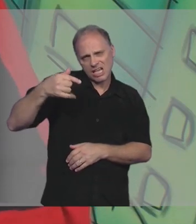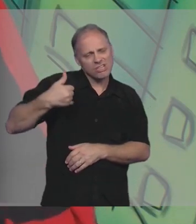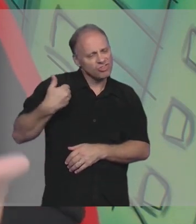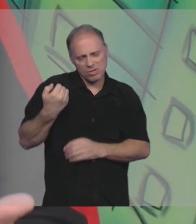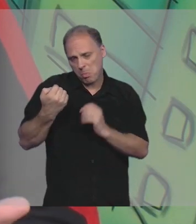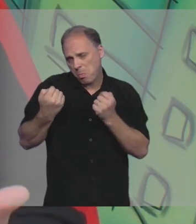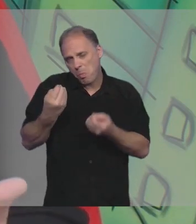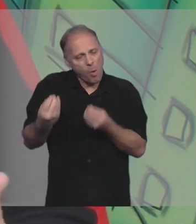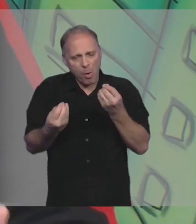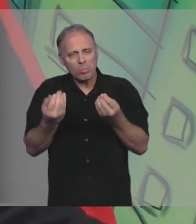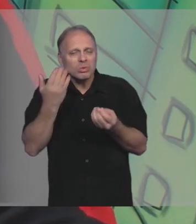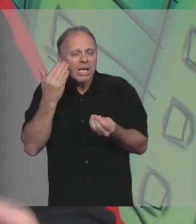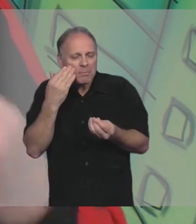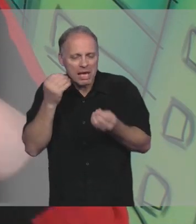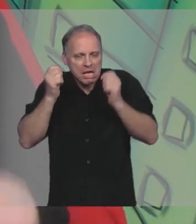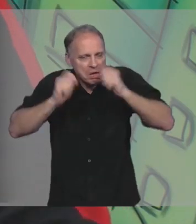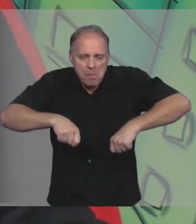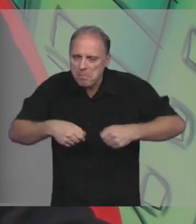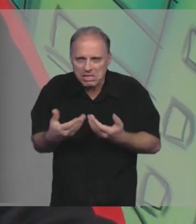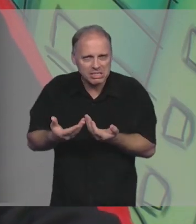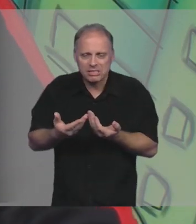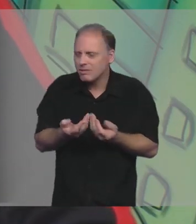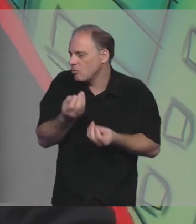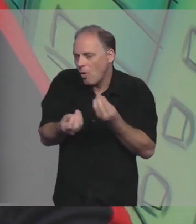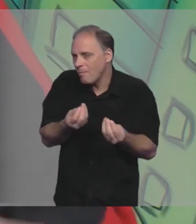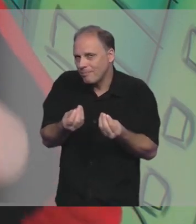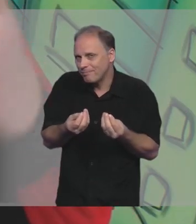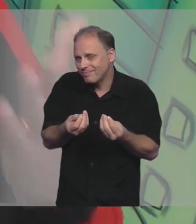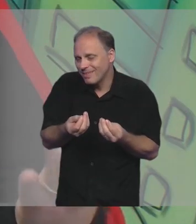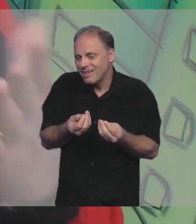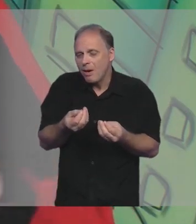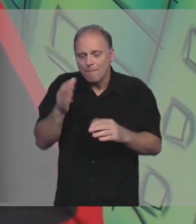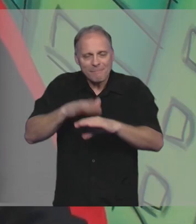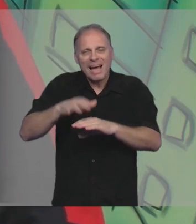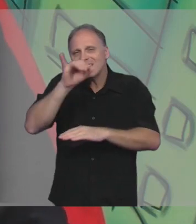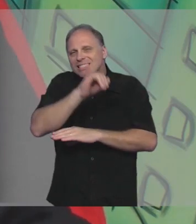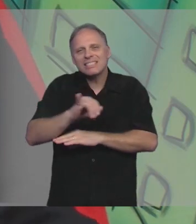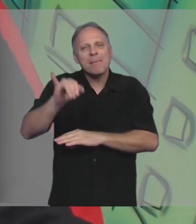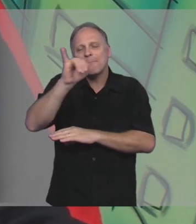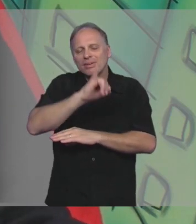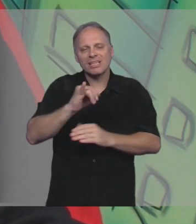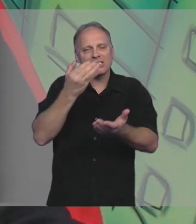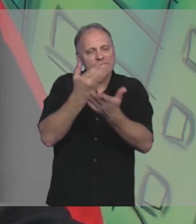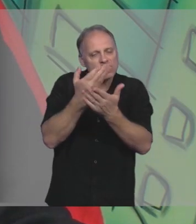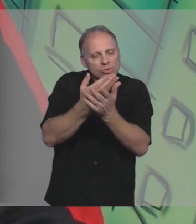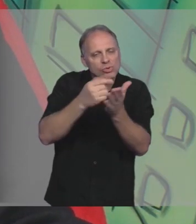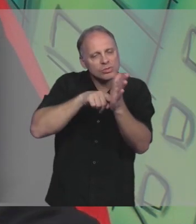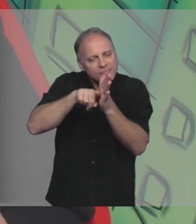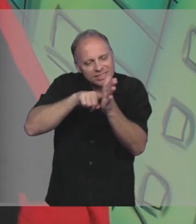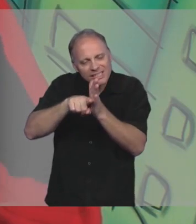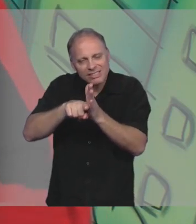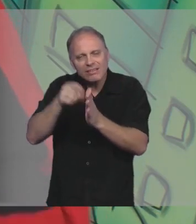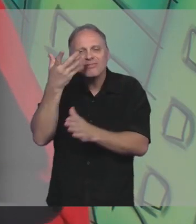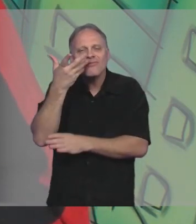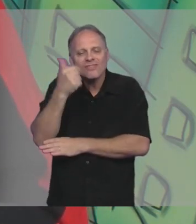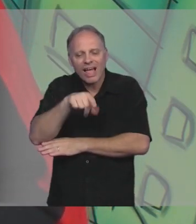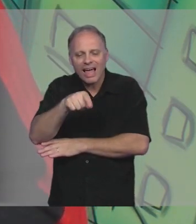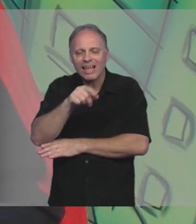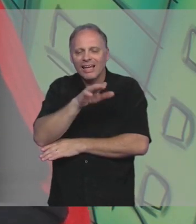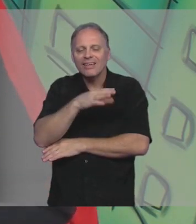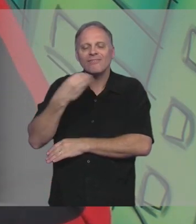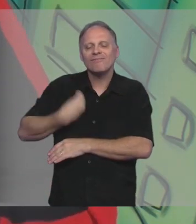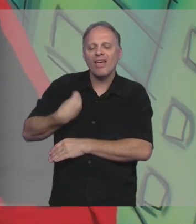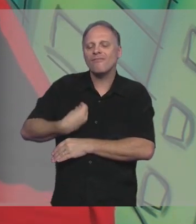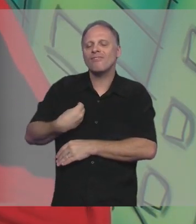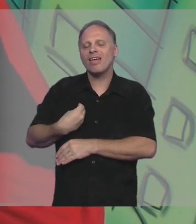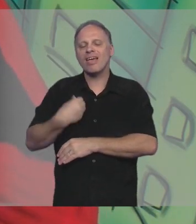Como é que você vai medir uma competência? O mais importante, segundo os estudos especialistas na educação infantil, é a criança viver a